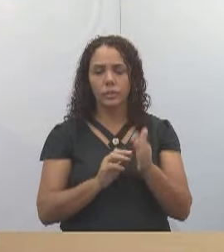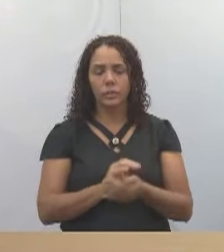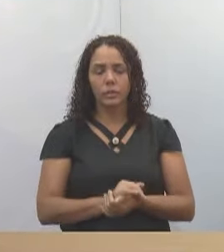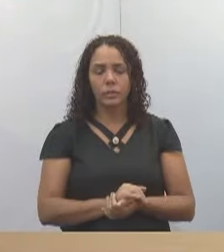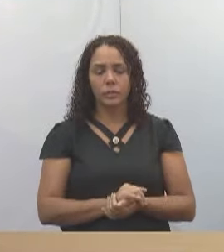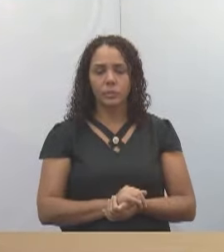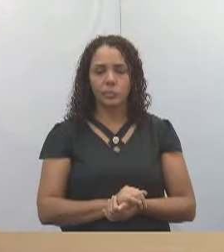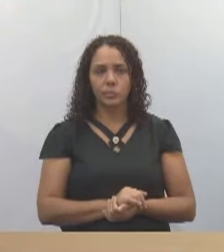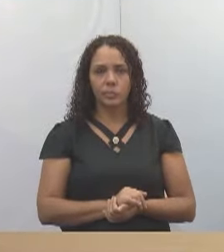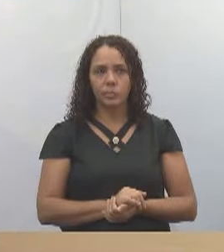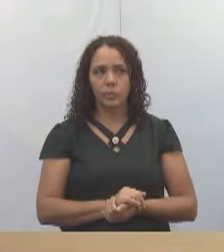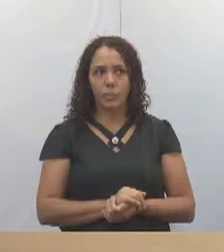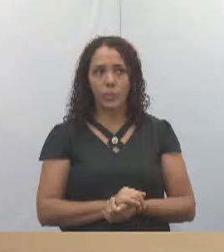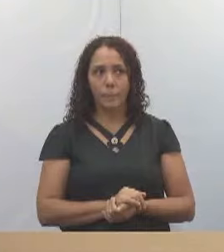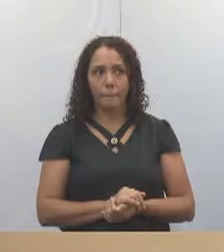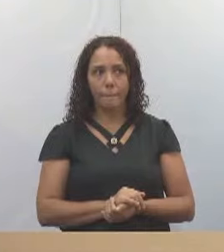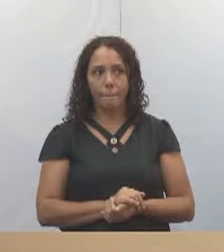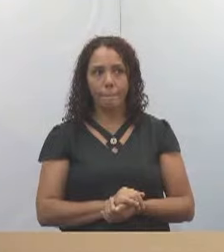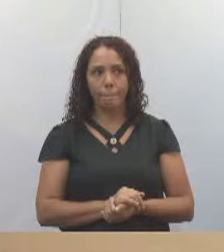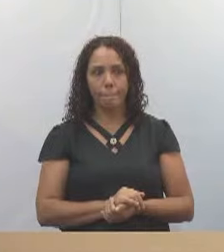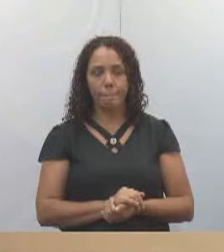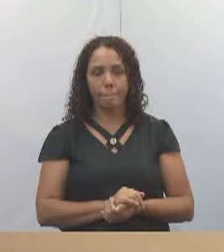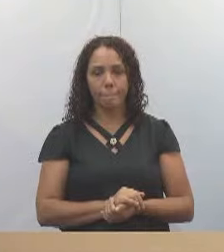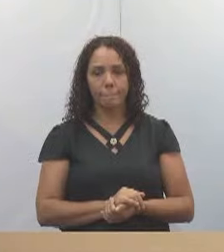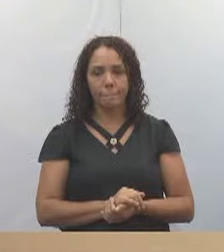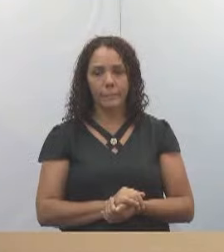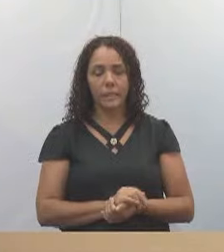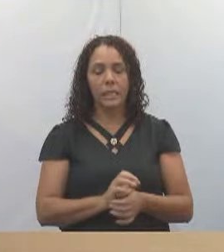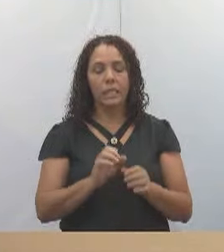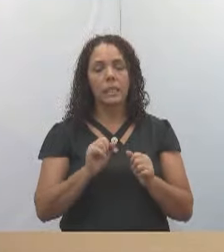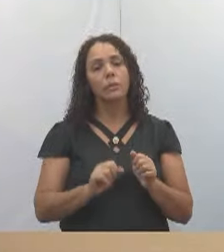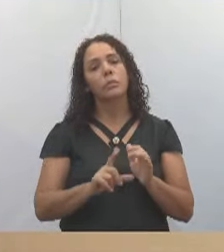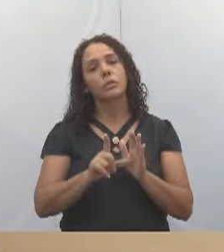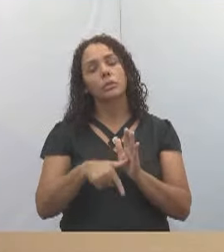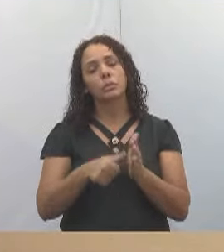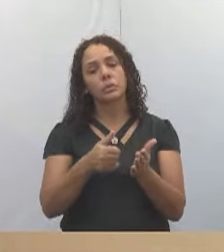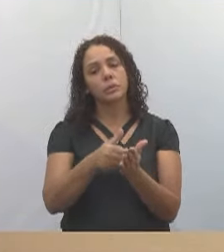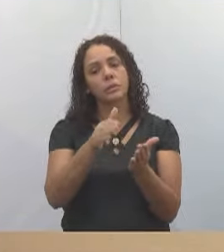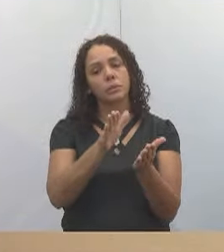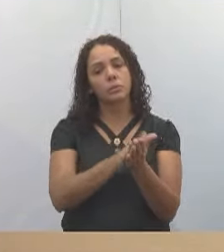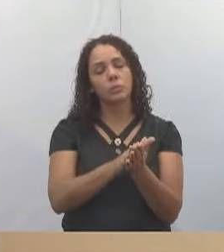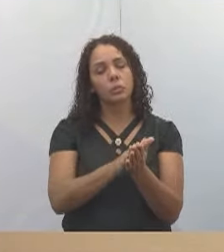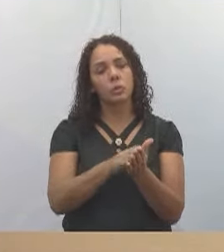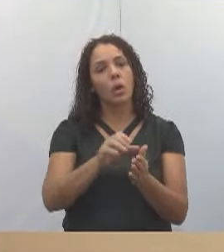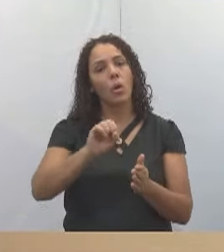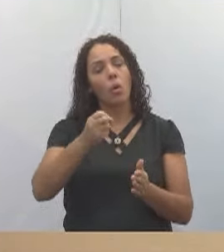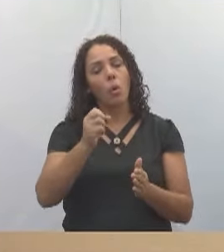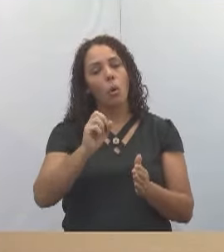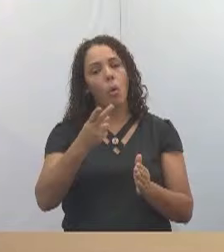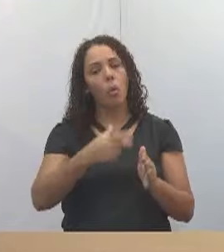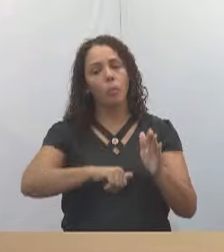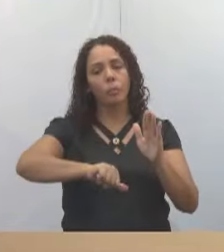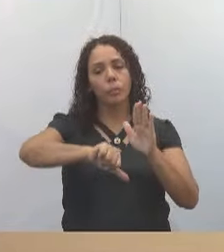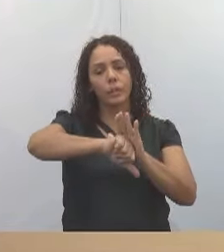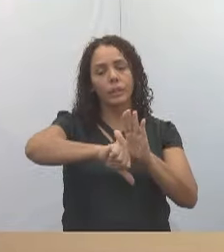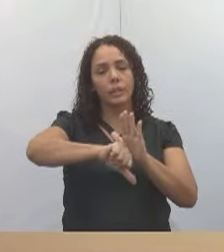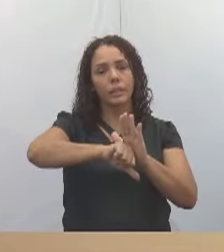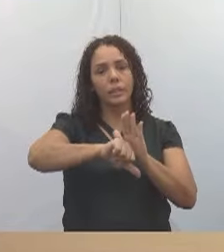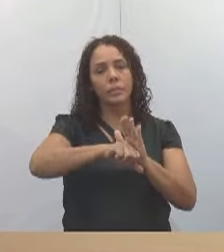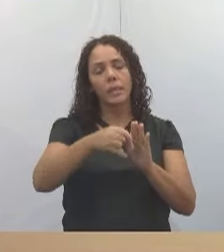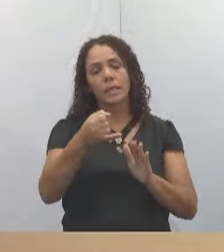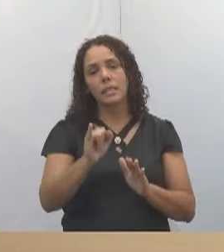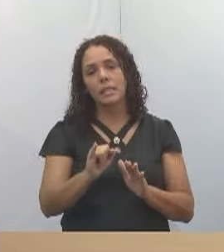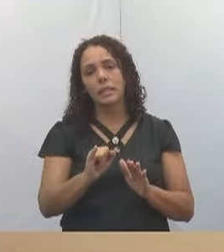sancionatória que pode ser infração ambiental ou crime manter os animais em locais impróprios sob